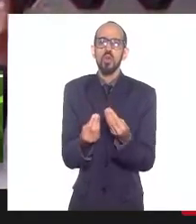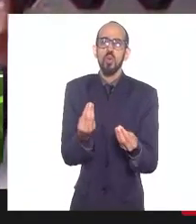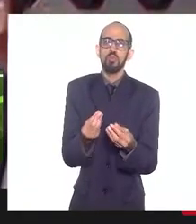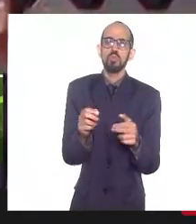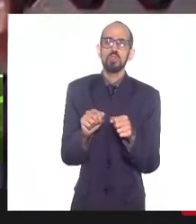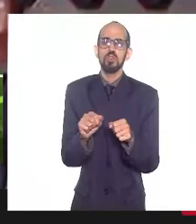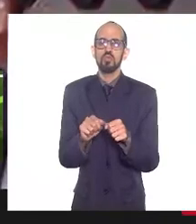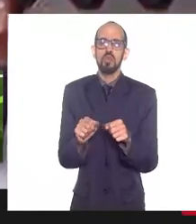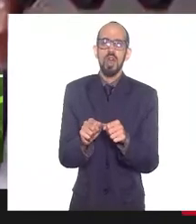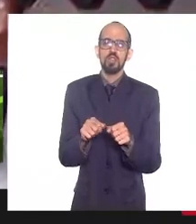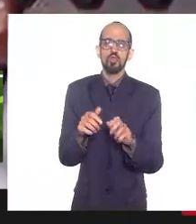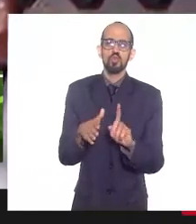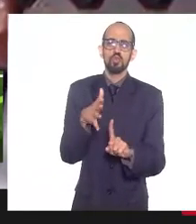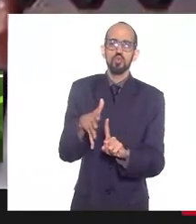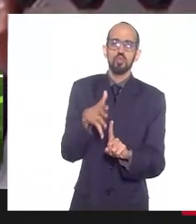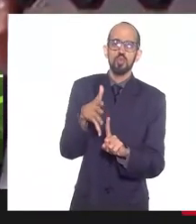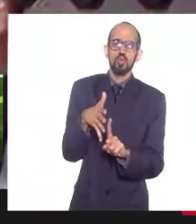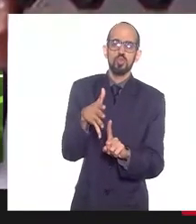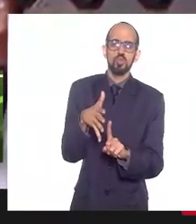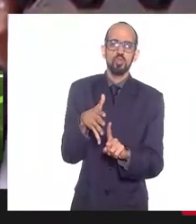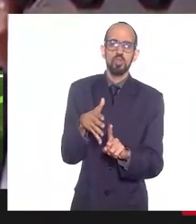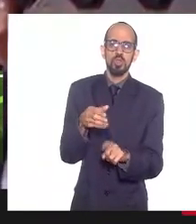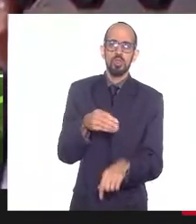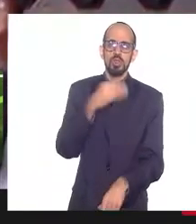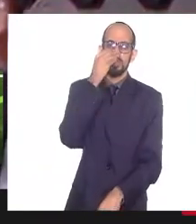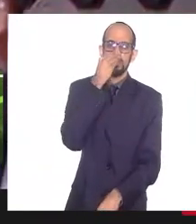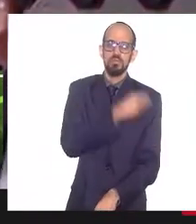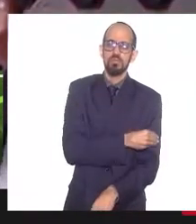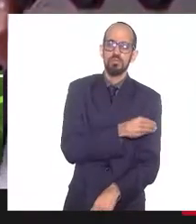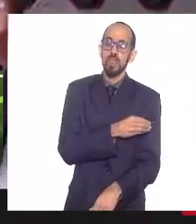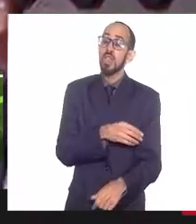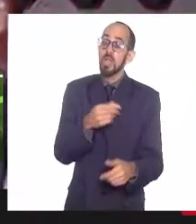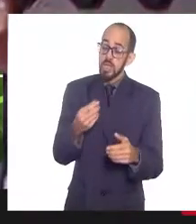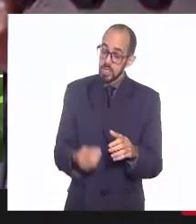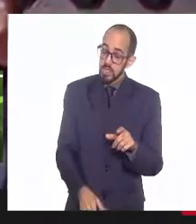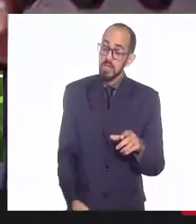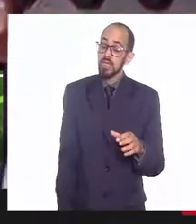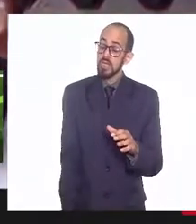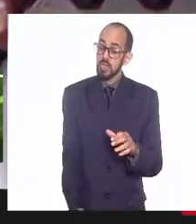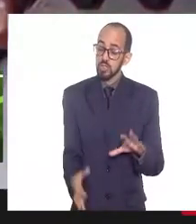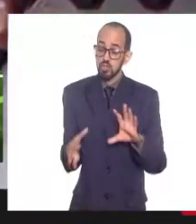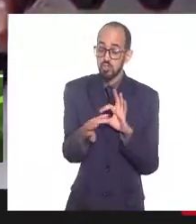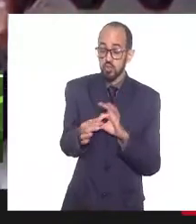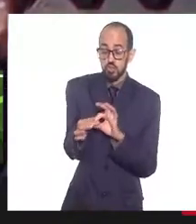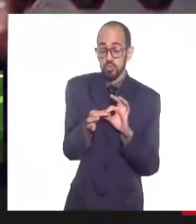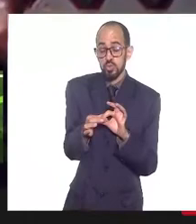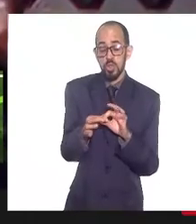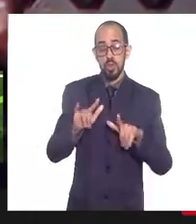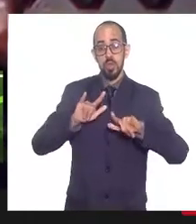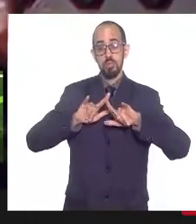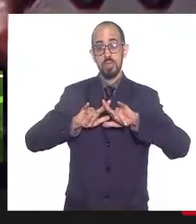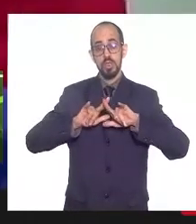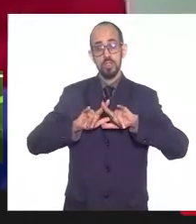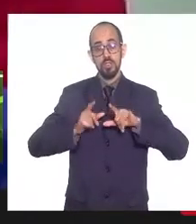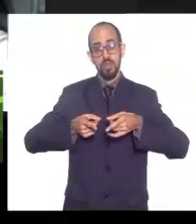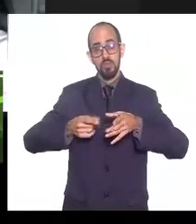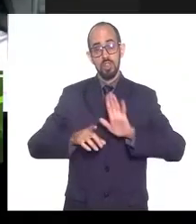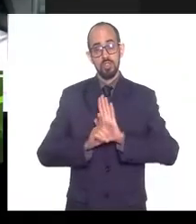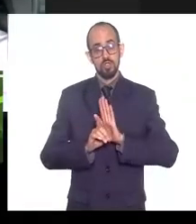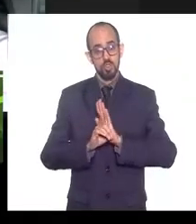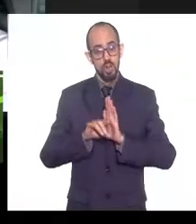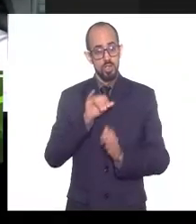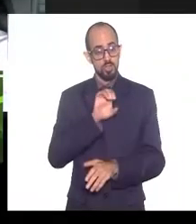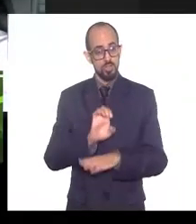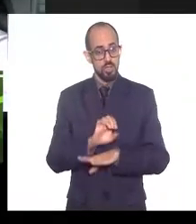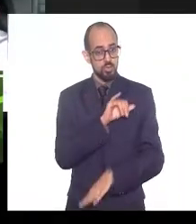que abaliza ações, inclusive, do narcotráfico e da narcomilícia no estado do Rio de Janeiro. Obrigada, deputada